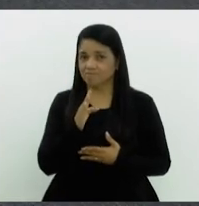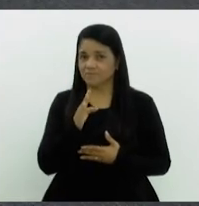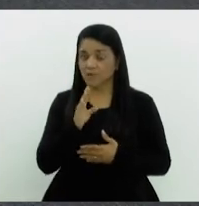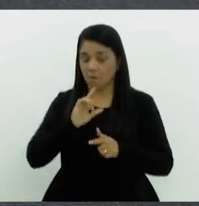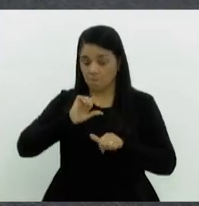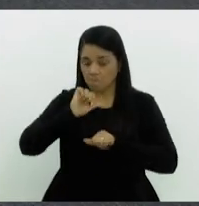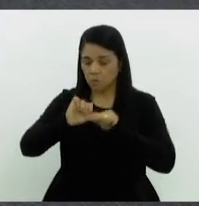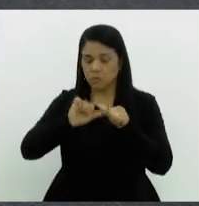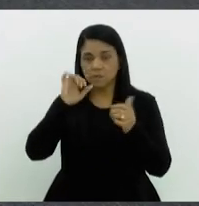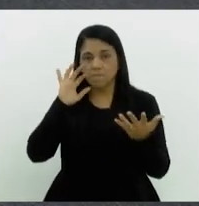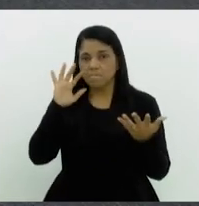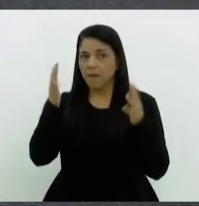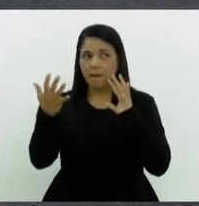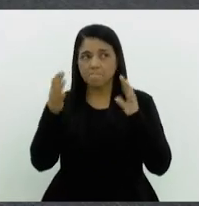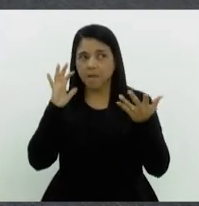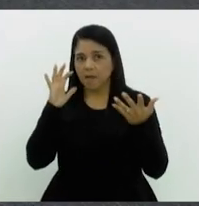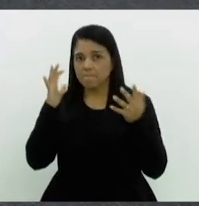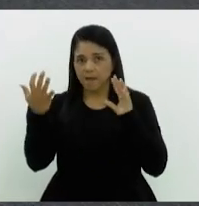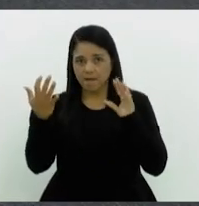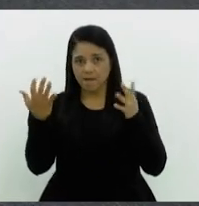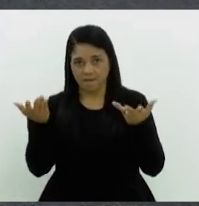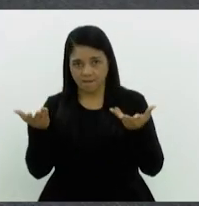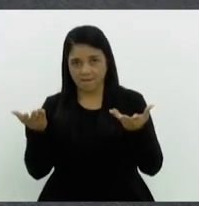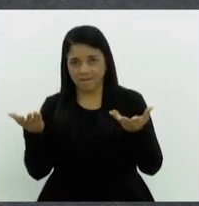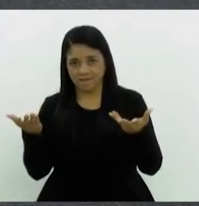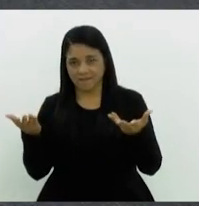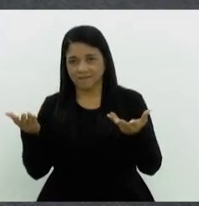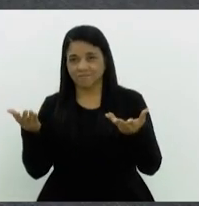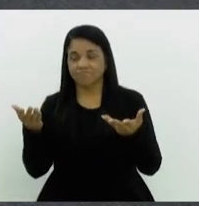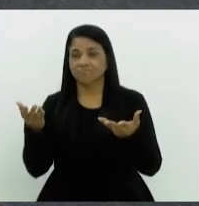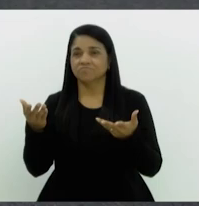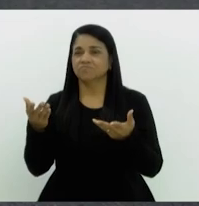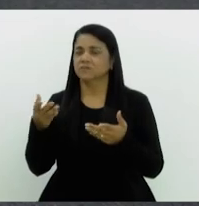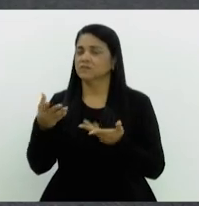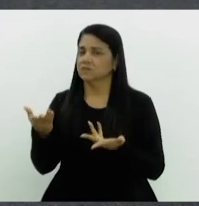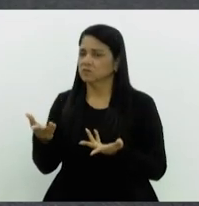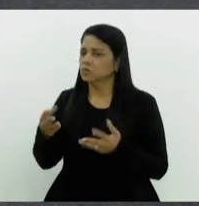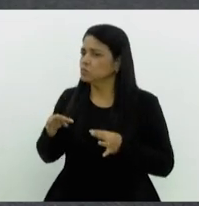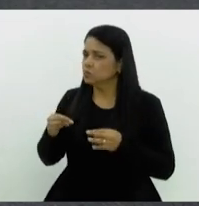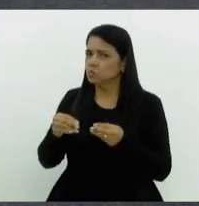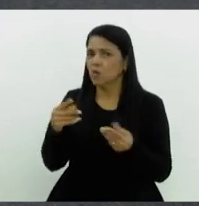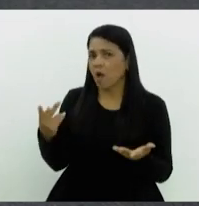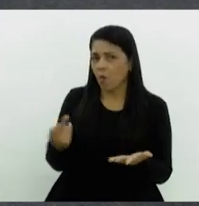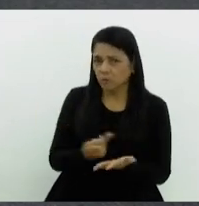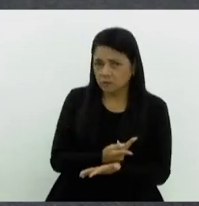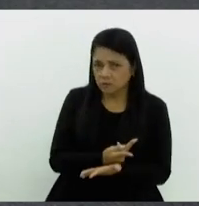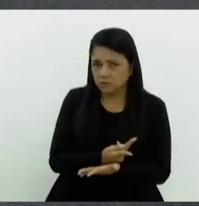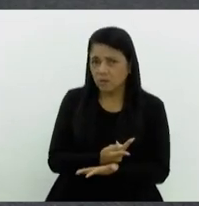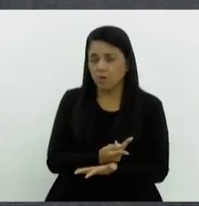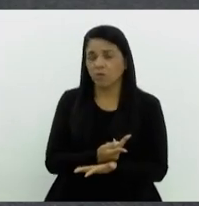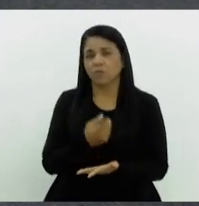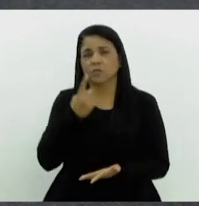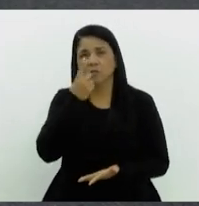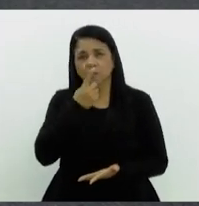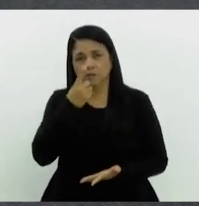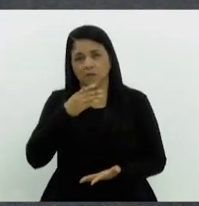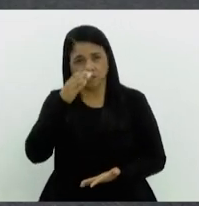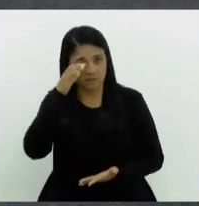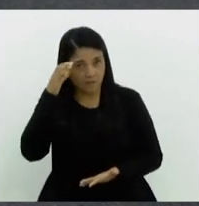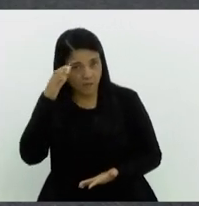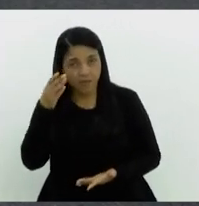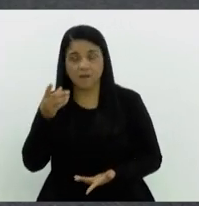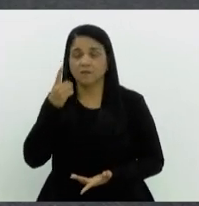mudança climática. Mesmo, deputado Luiz Paulo, com tudo que aconteceu, deputada Célia Jordão, com